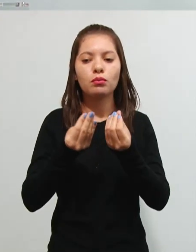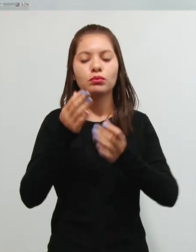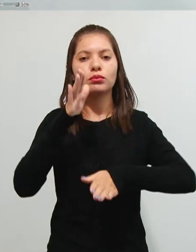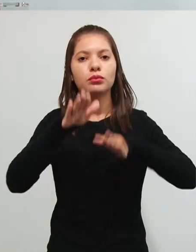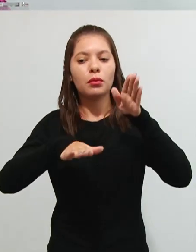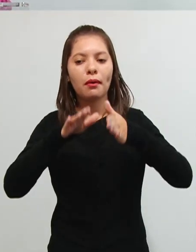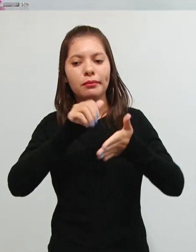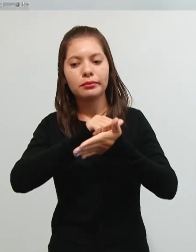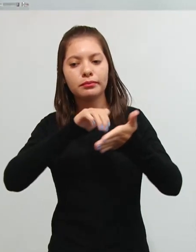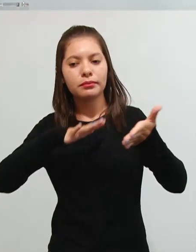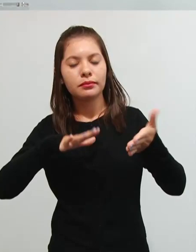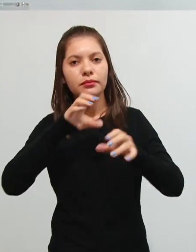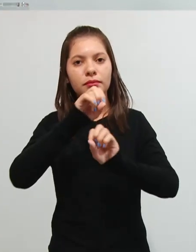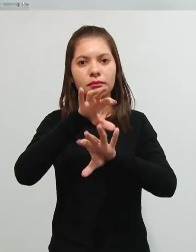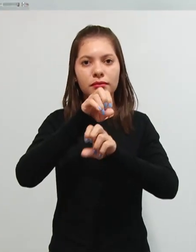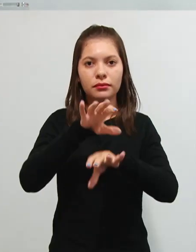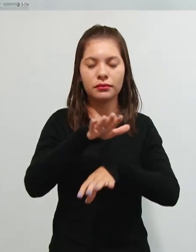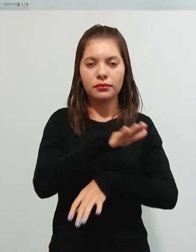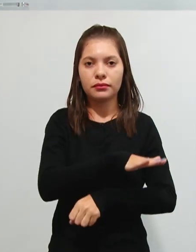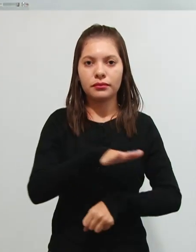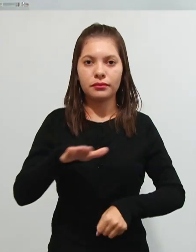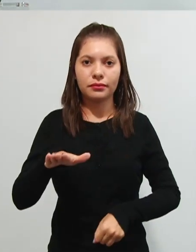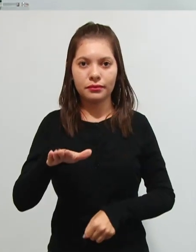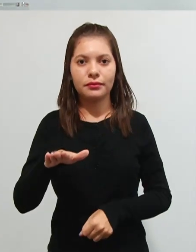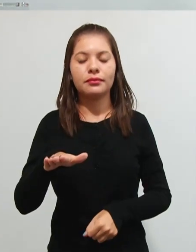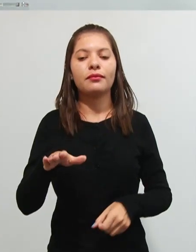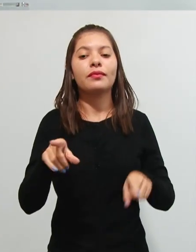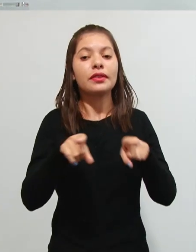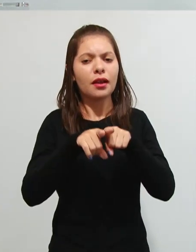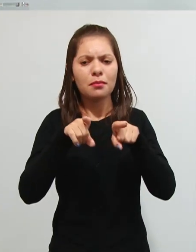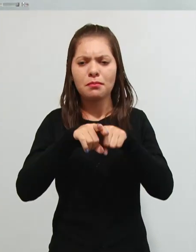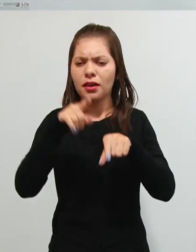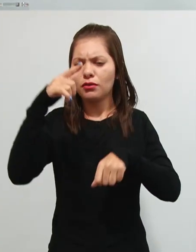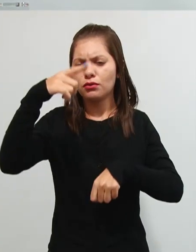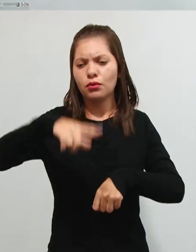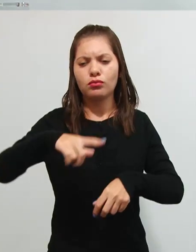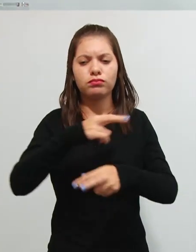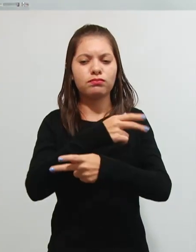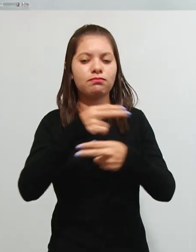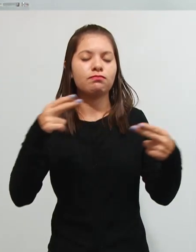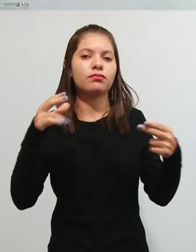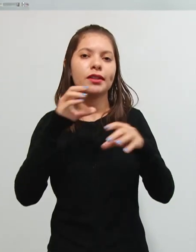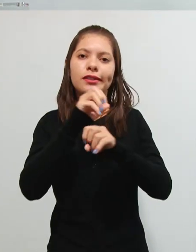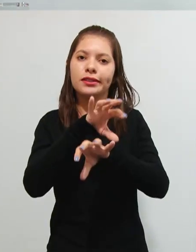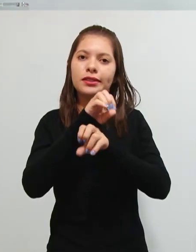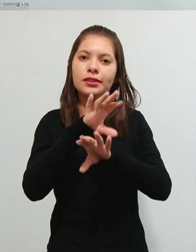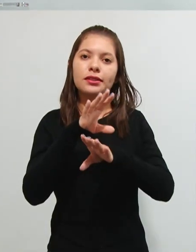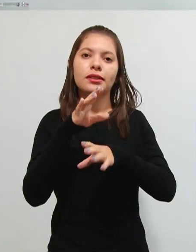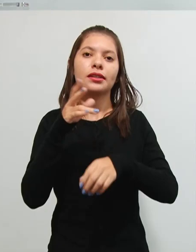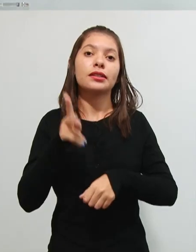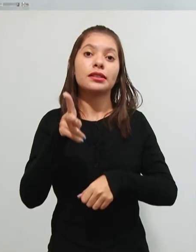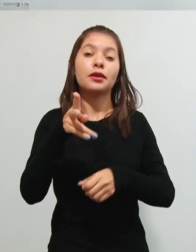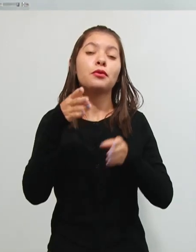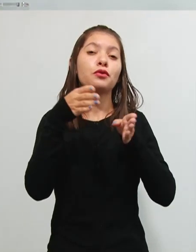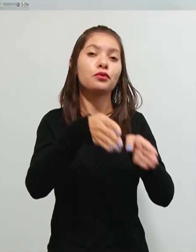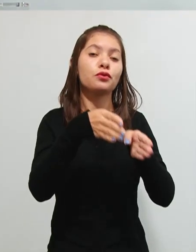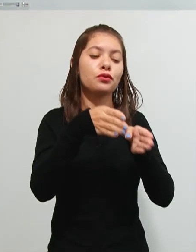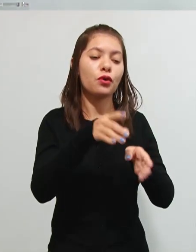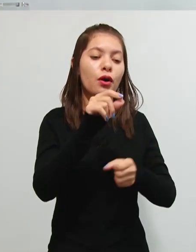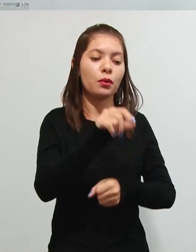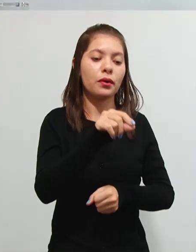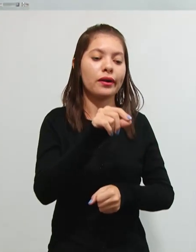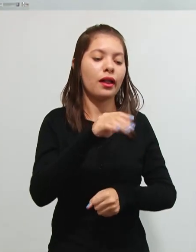educação infantil, por exemplo, e em outros níveis de ensino, mas sempre focada na construção